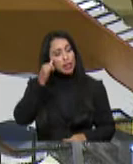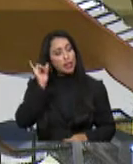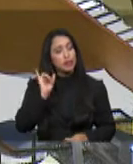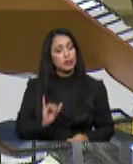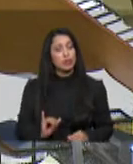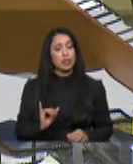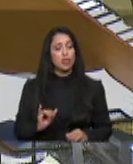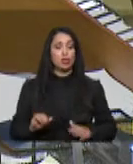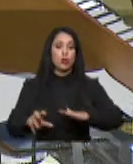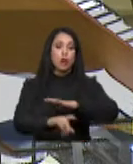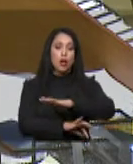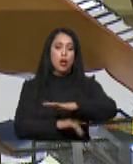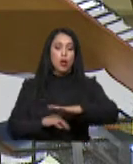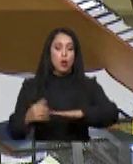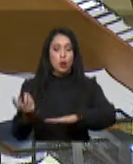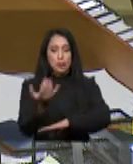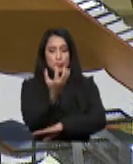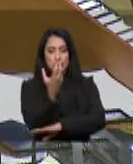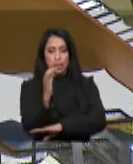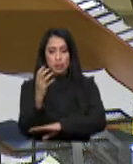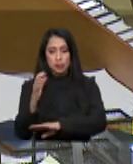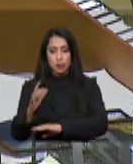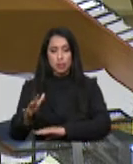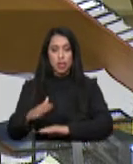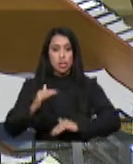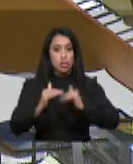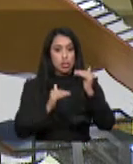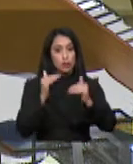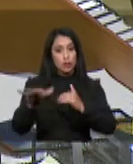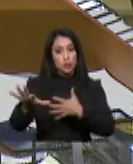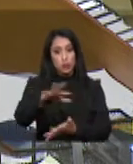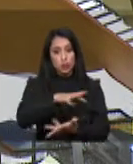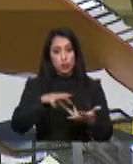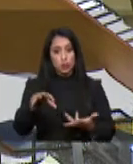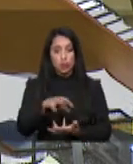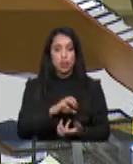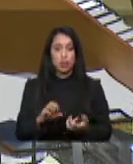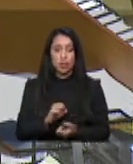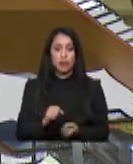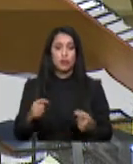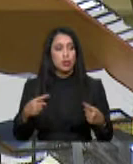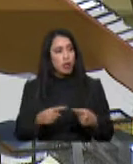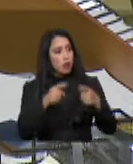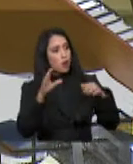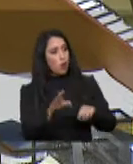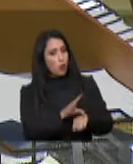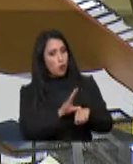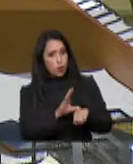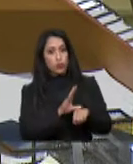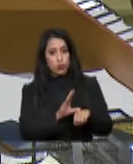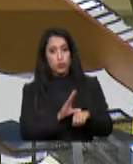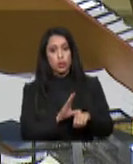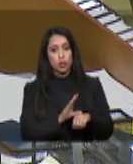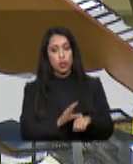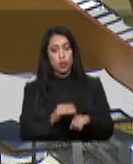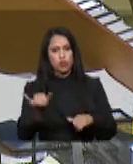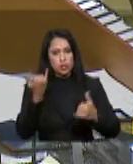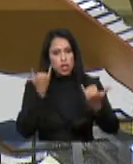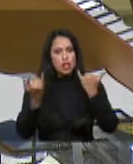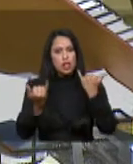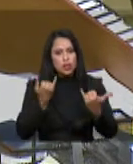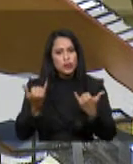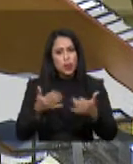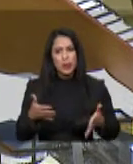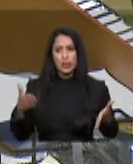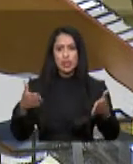Comissão de Meio Ambiente e Desenvolvimento Sustentável, que tem atribuição constitucional de informar a participação